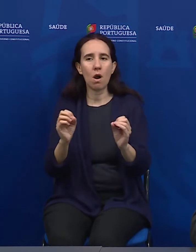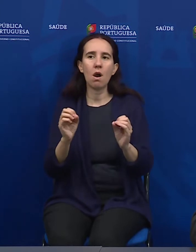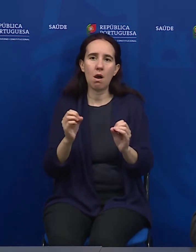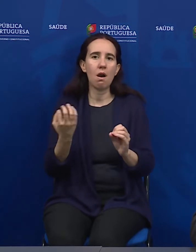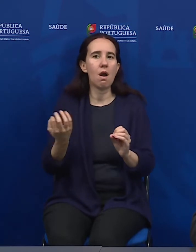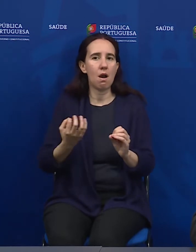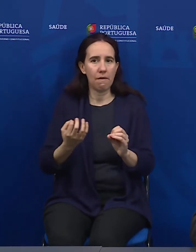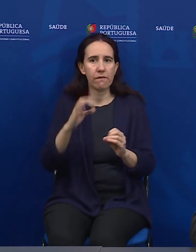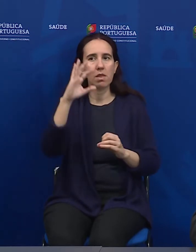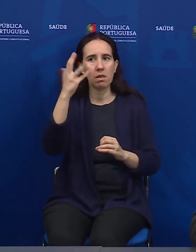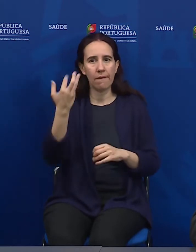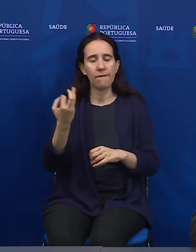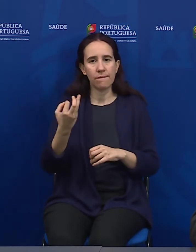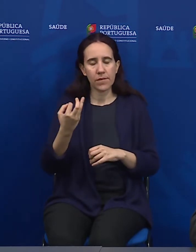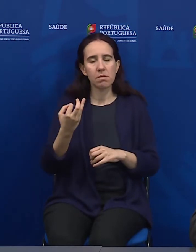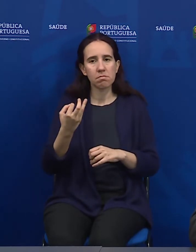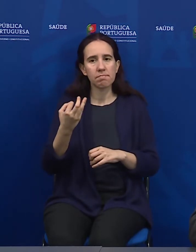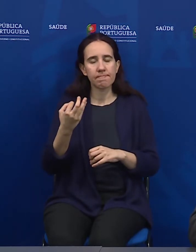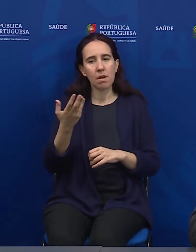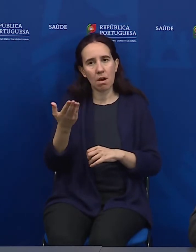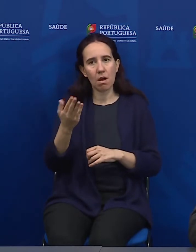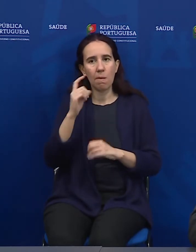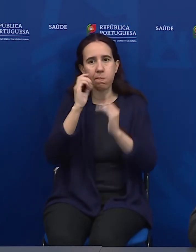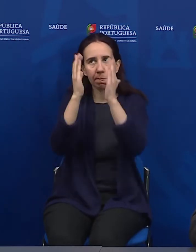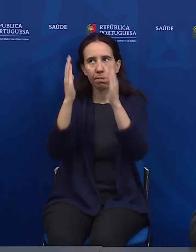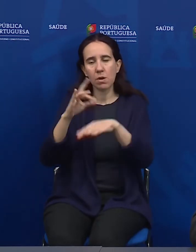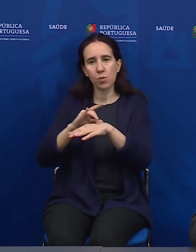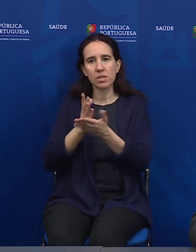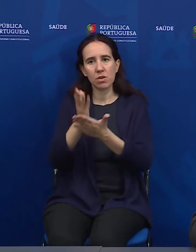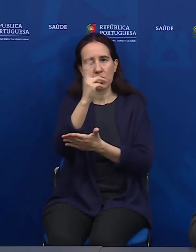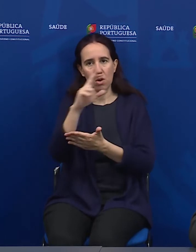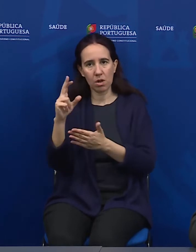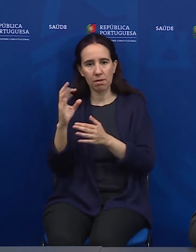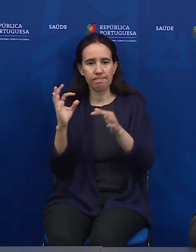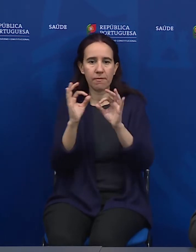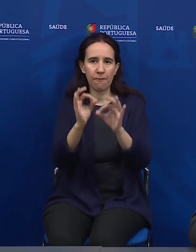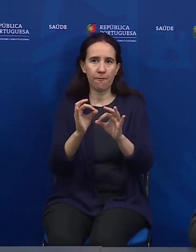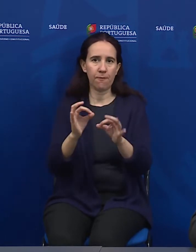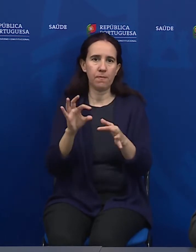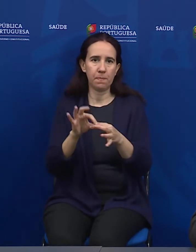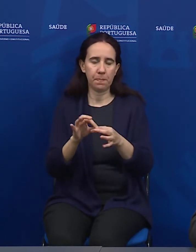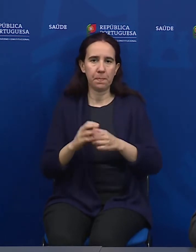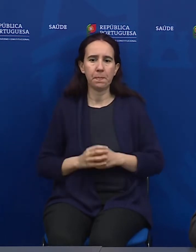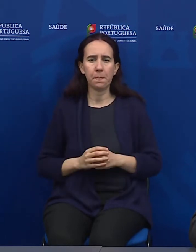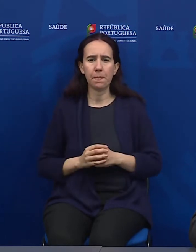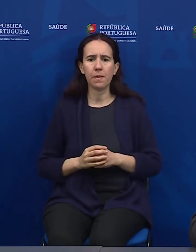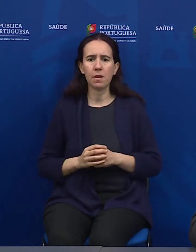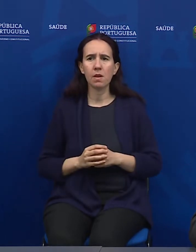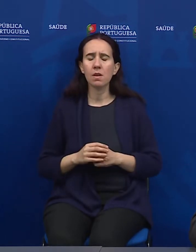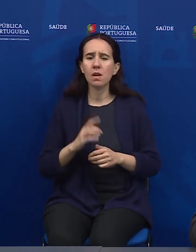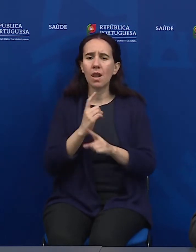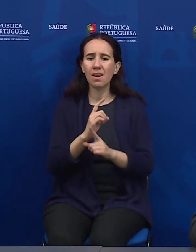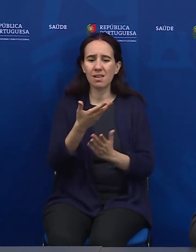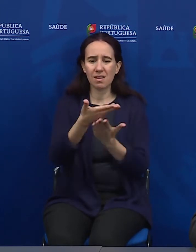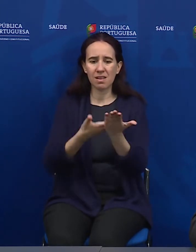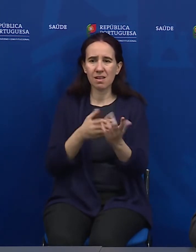que estará obviamente, sob a alçada da doença crónica. A declaração de retificação a